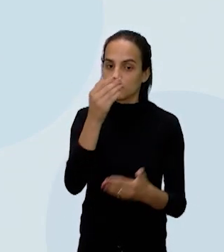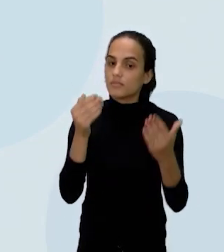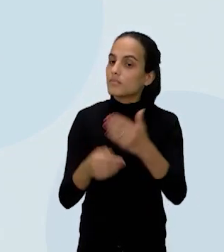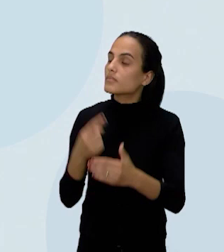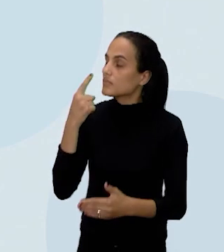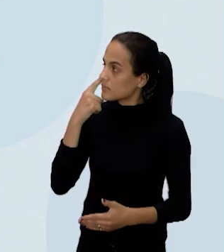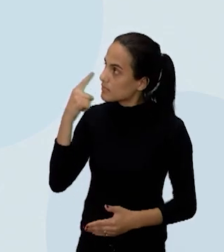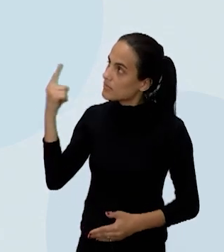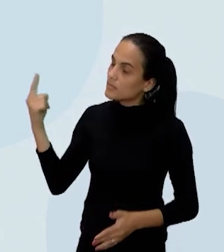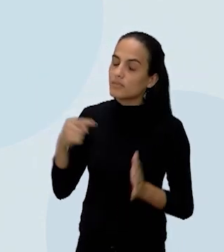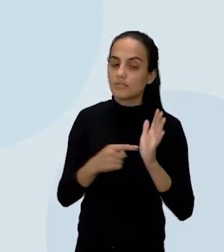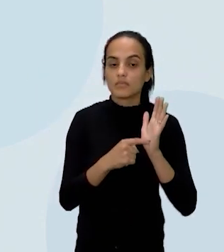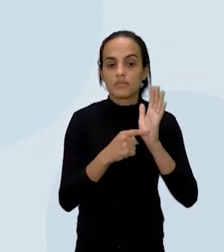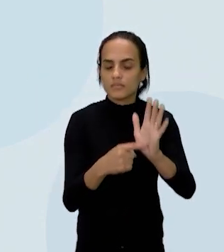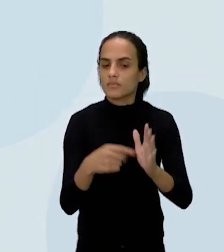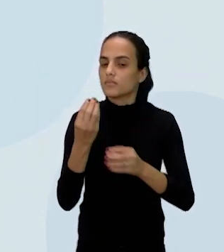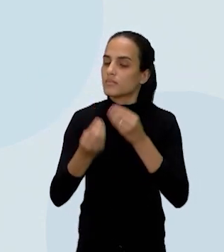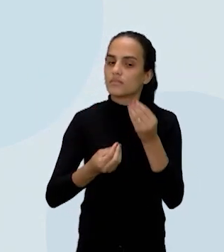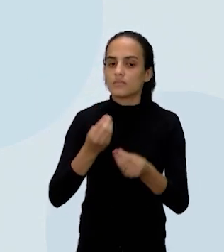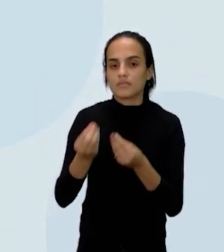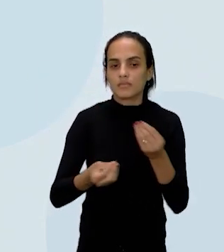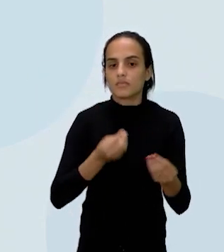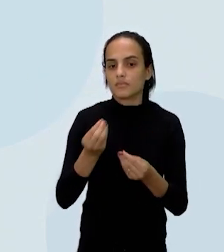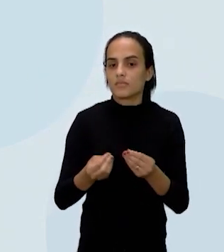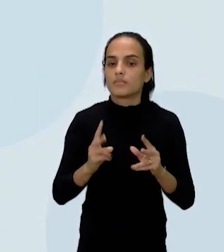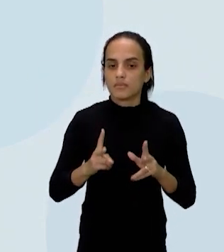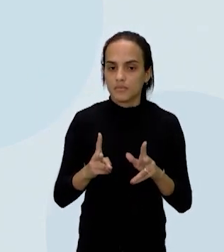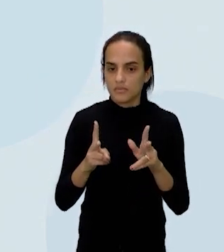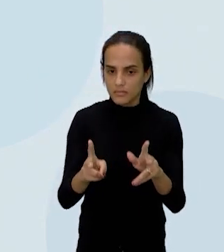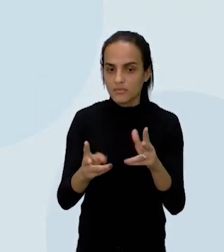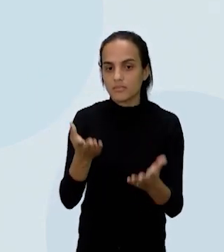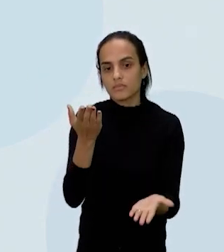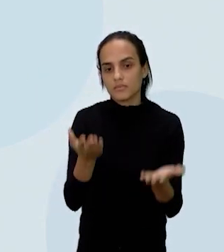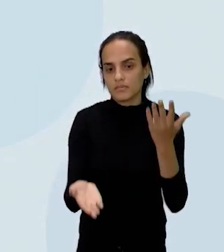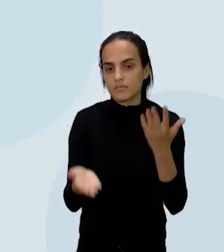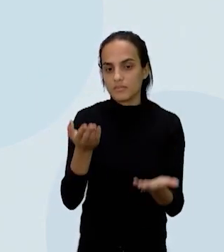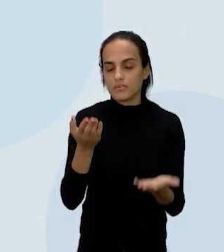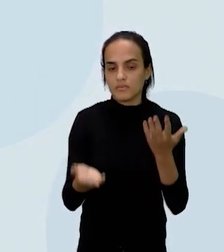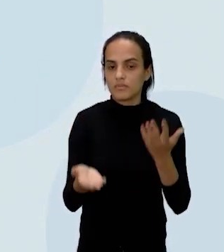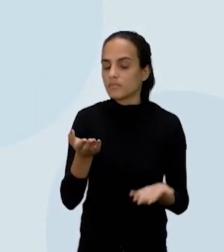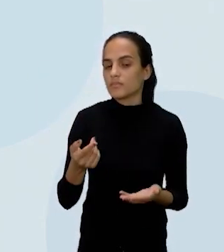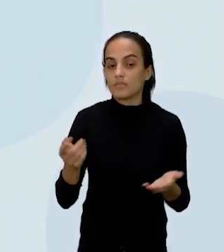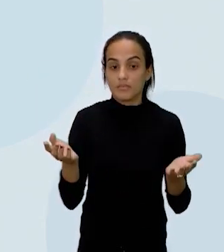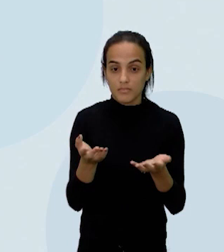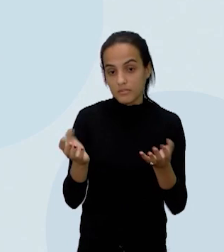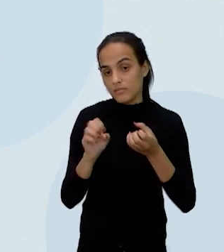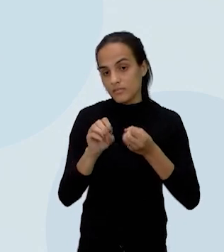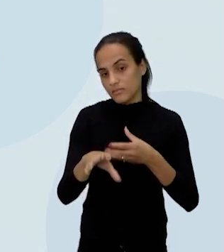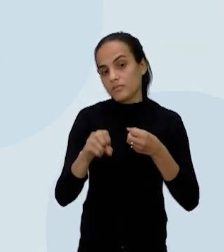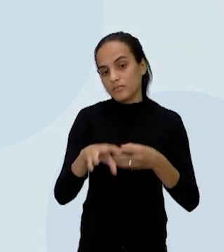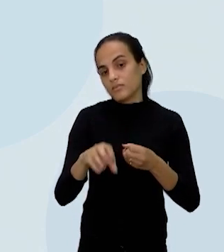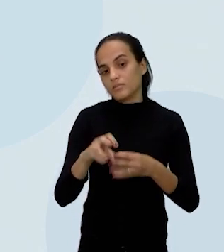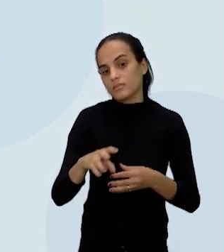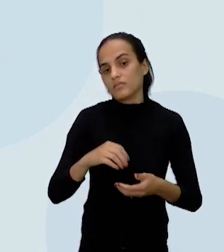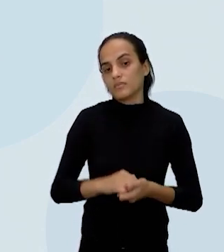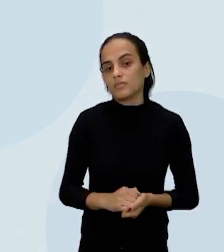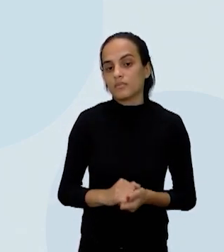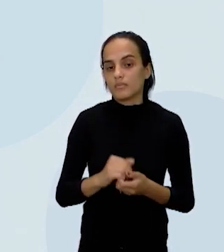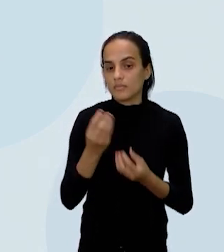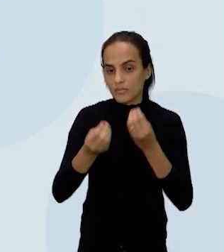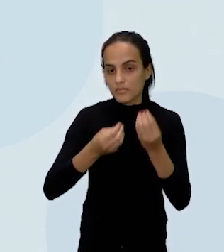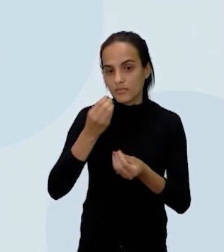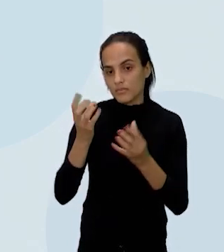mostrando para vocês como é a constante de equilíbrio. Eu não vou ensinar nessa primeira aula como